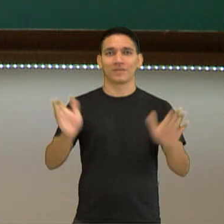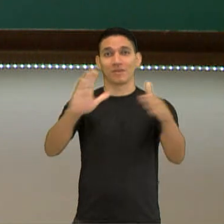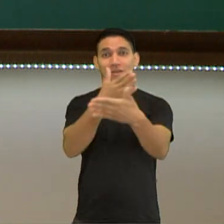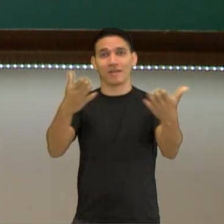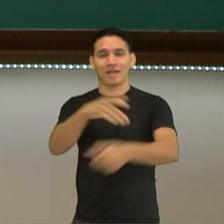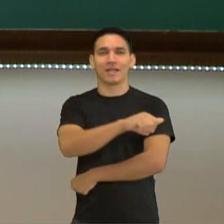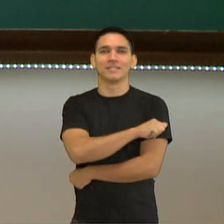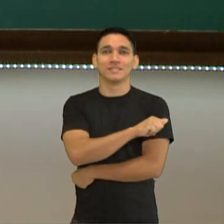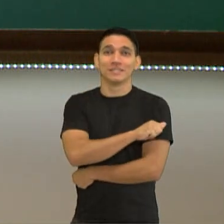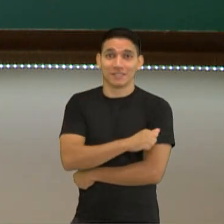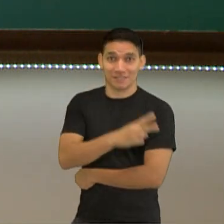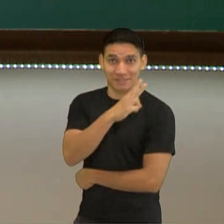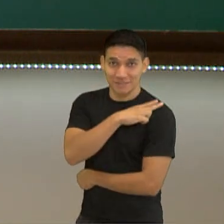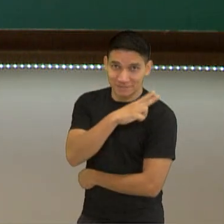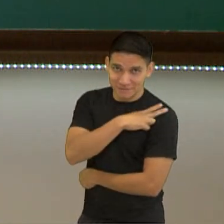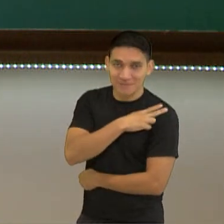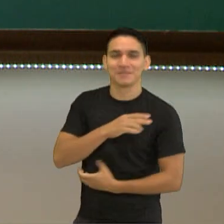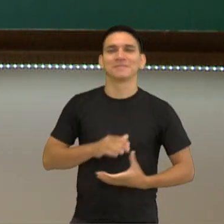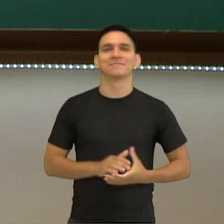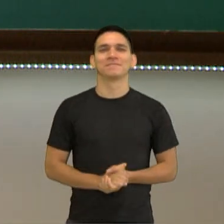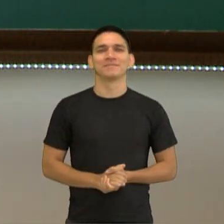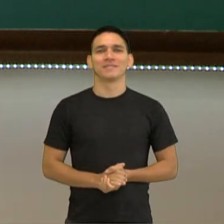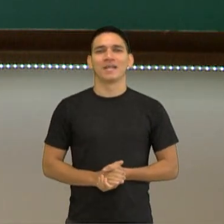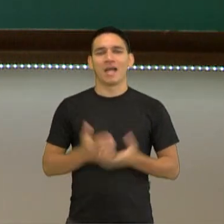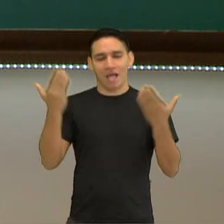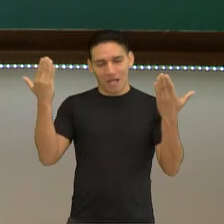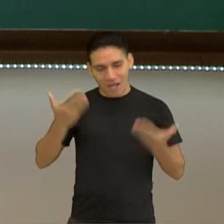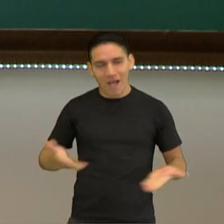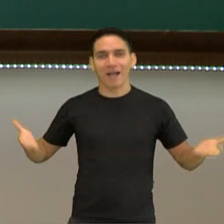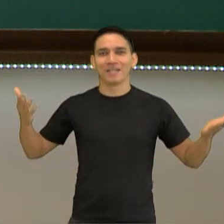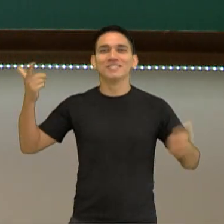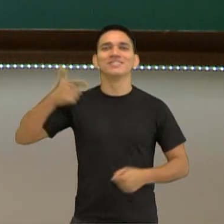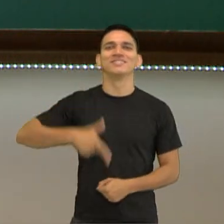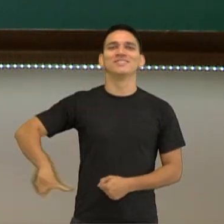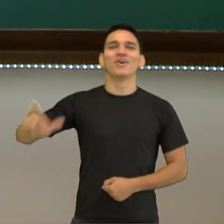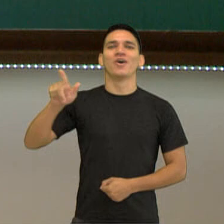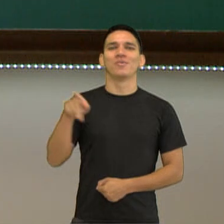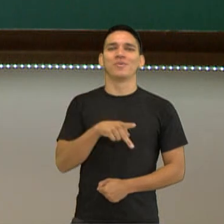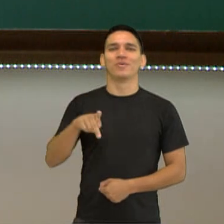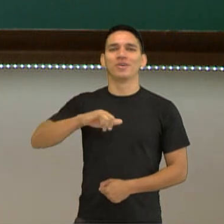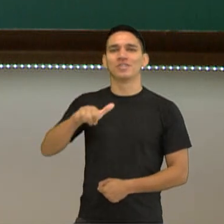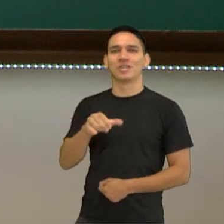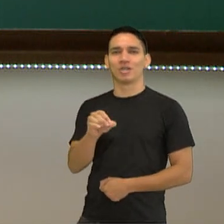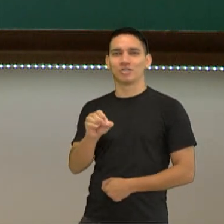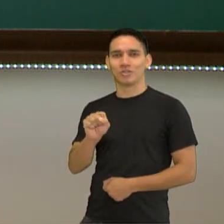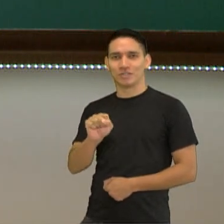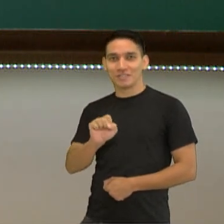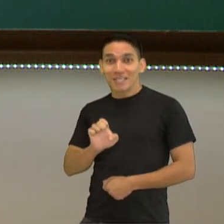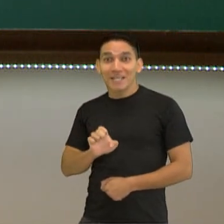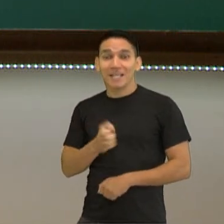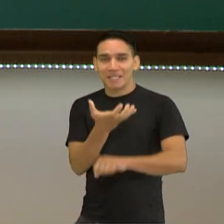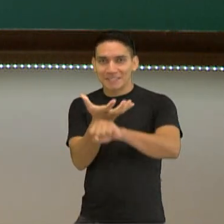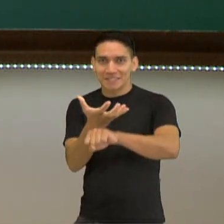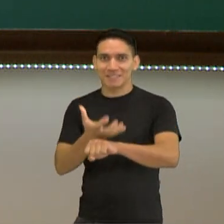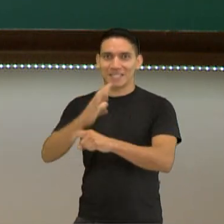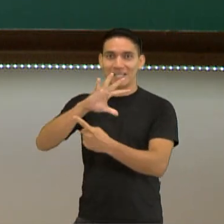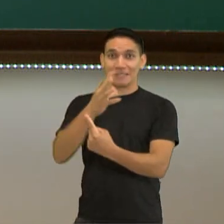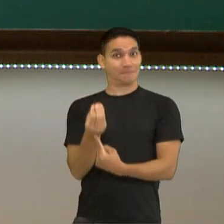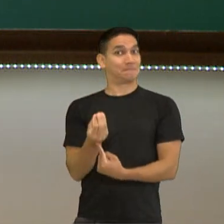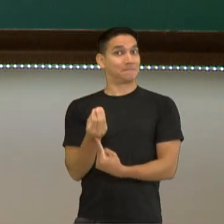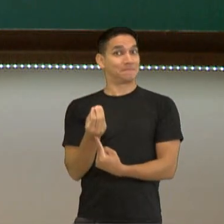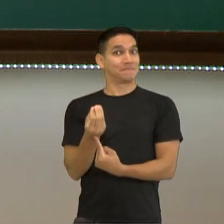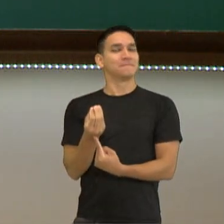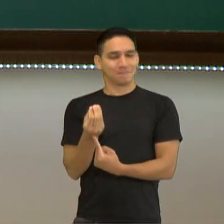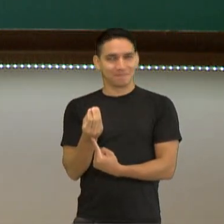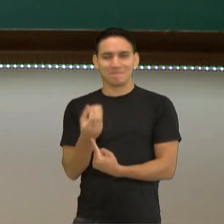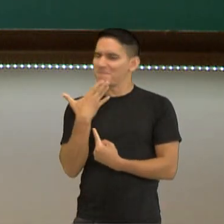Olá, estudantes da segunda série do ensino médio. Estou eu aqui de novo, professor José Carlos Queller, da disciplina de arte.